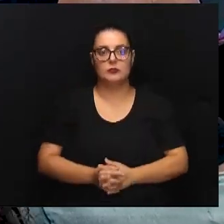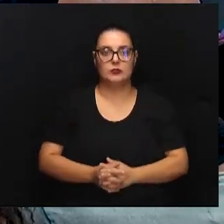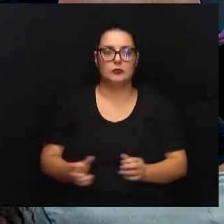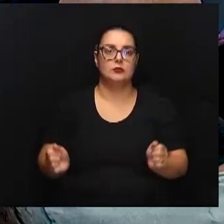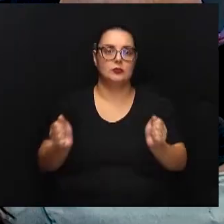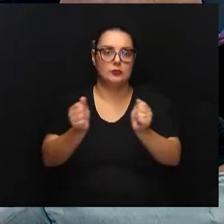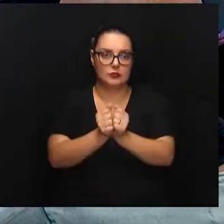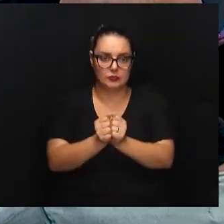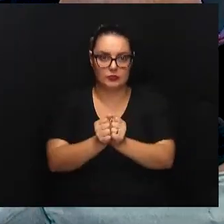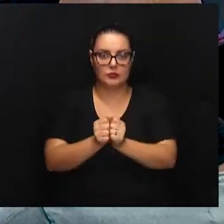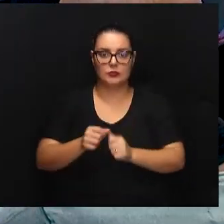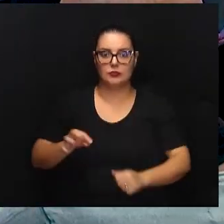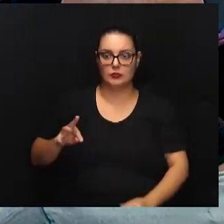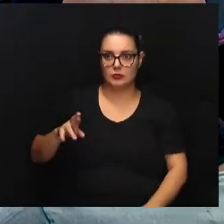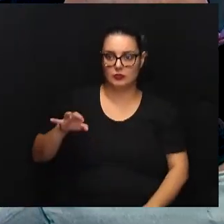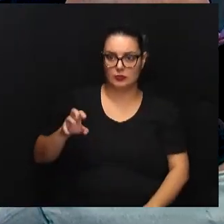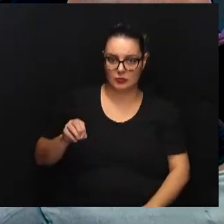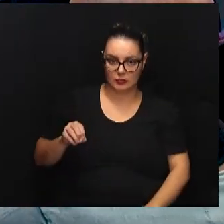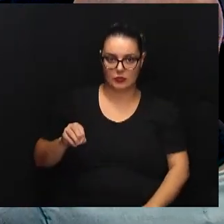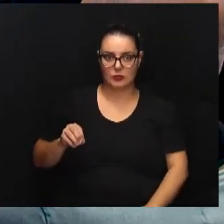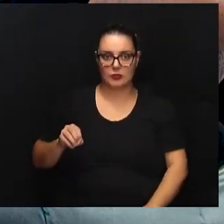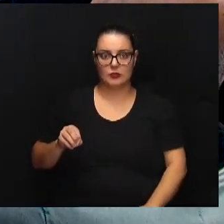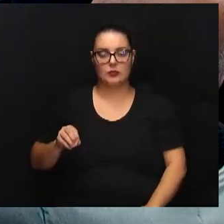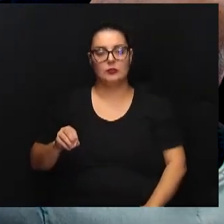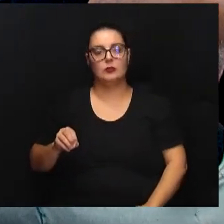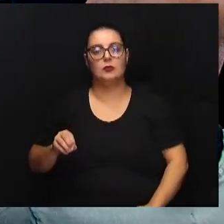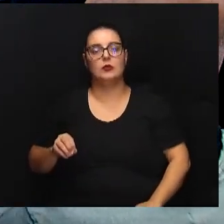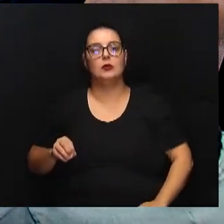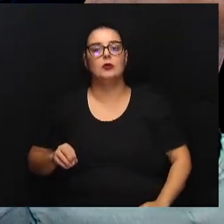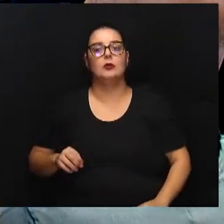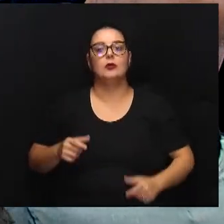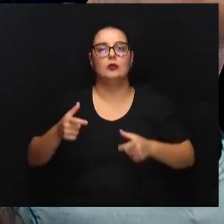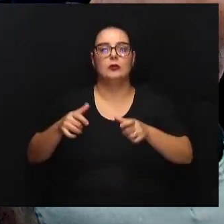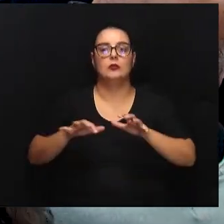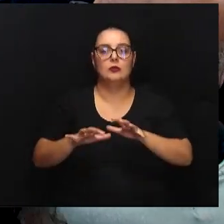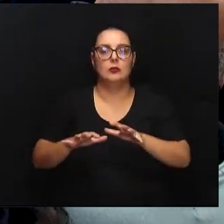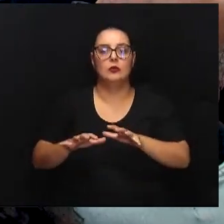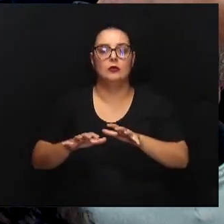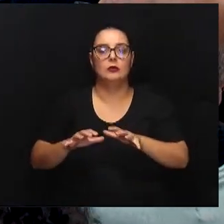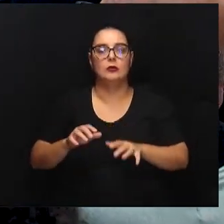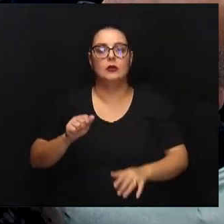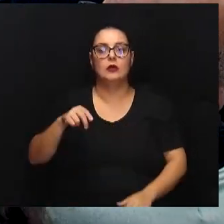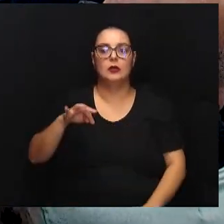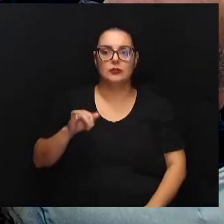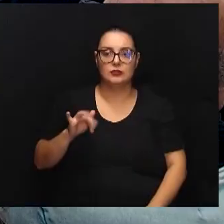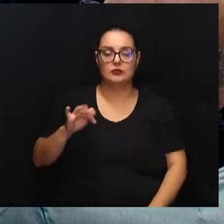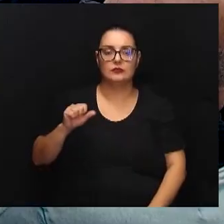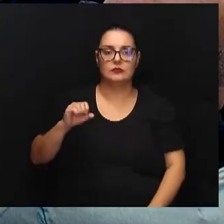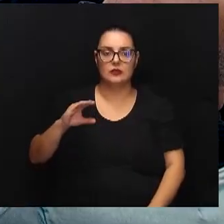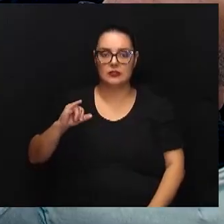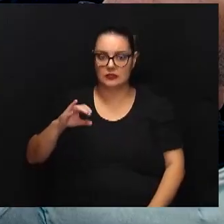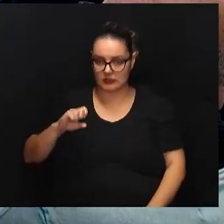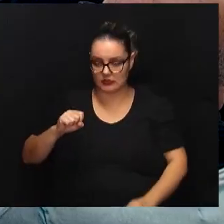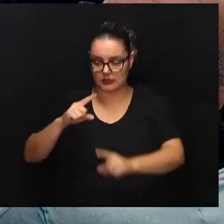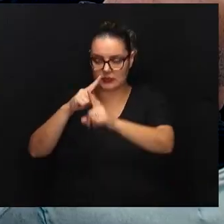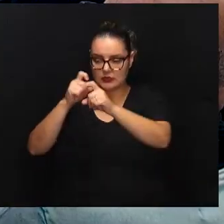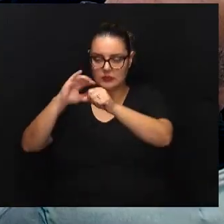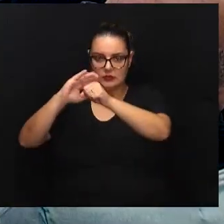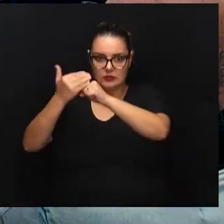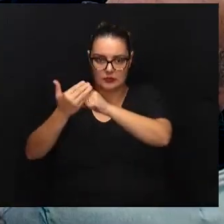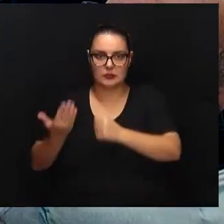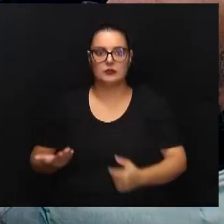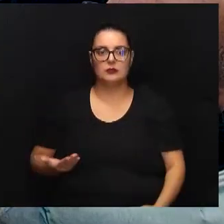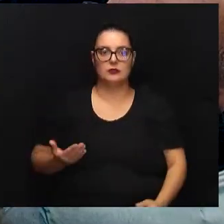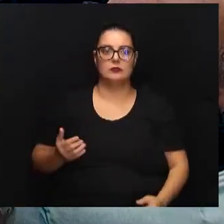organizar e vamos ficar junto ali do trio com um bloco antifascista LGBTQIAPN+, porque se